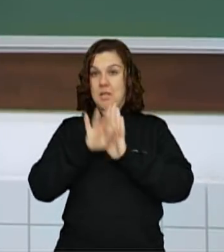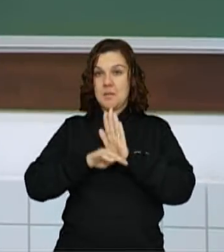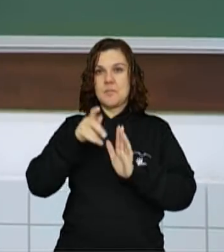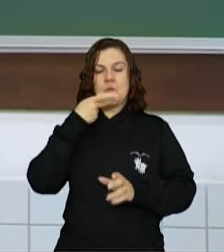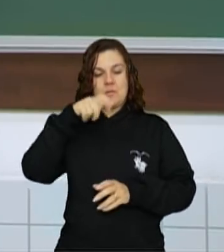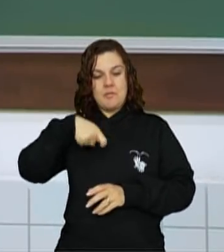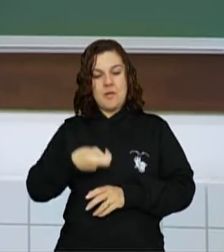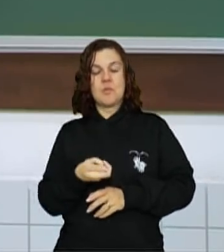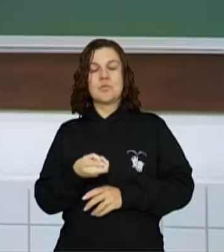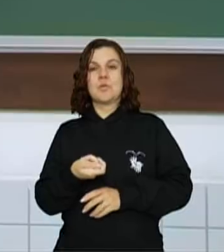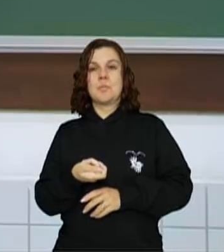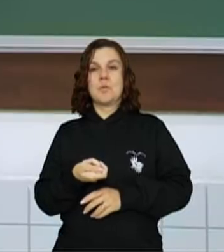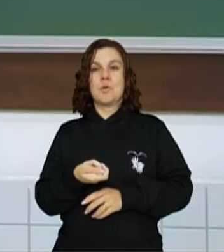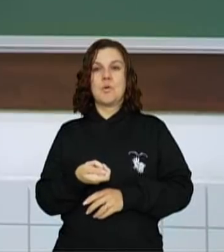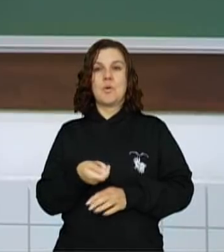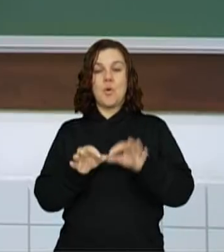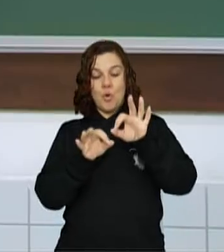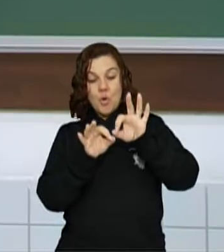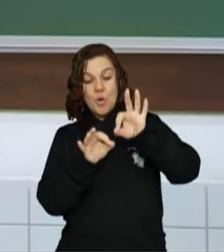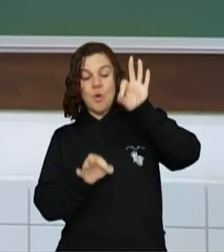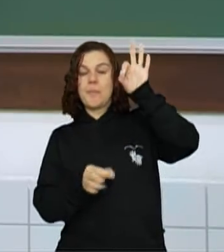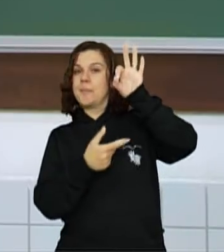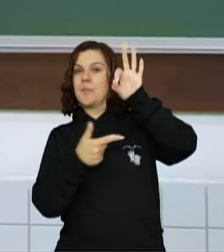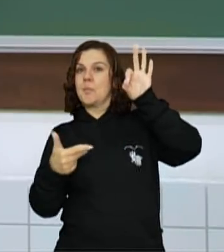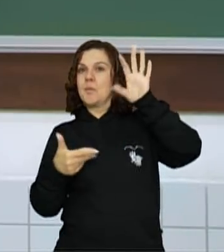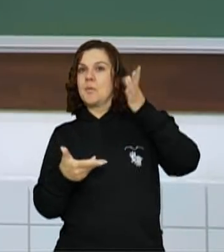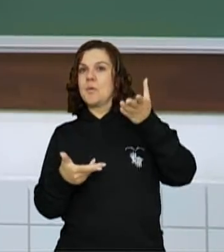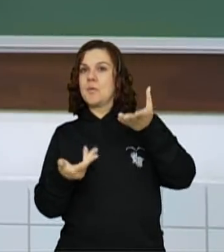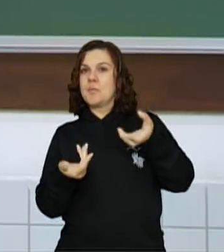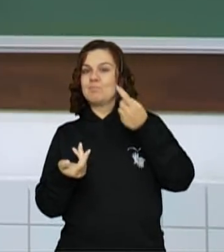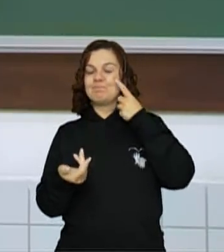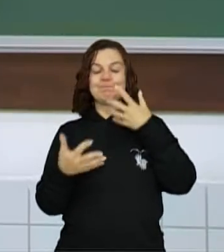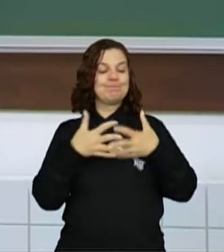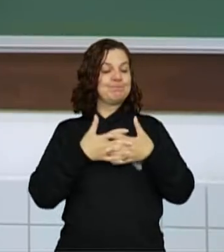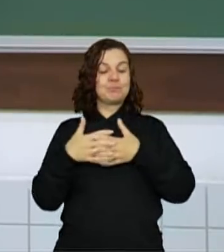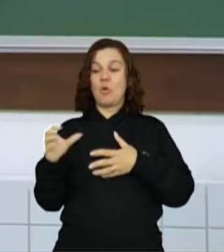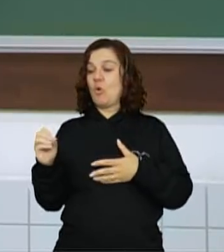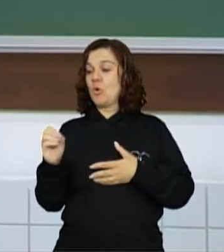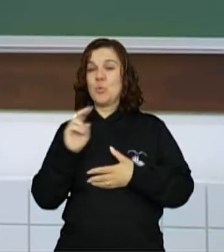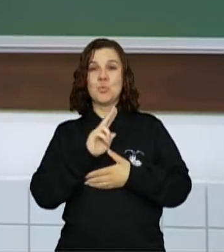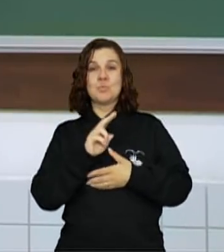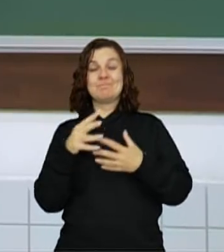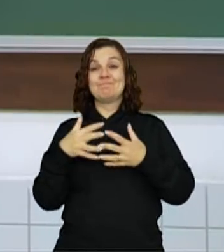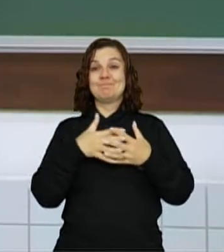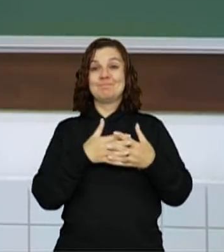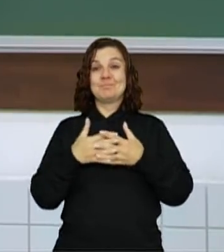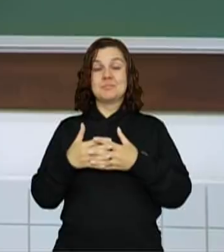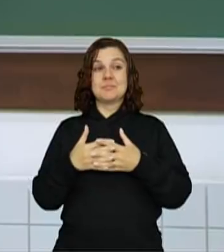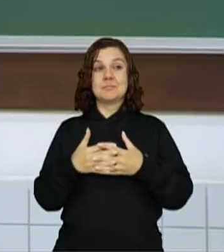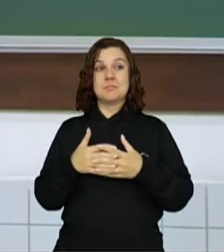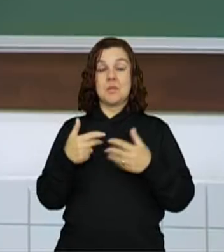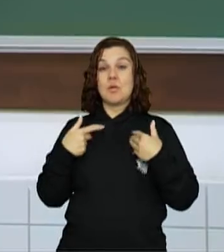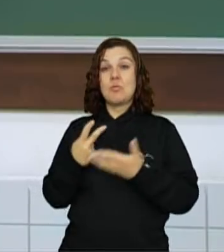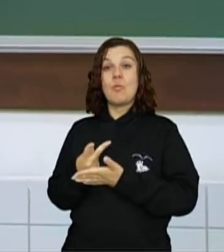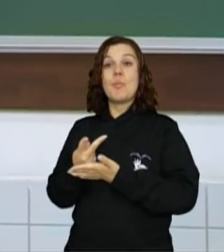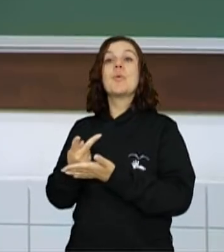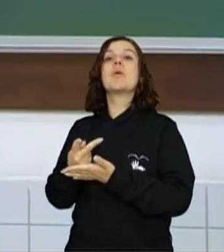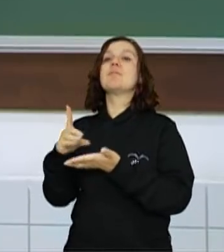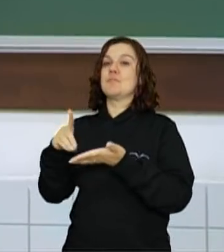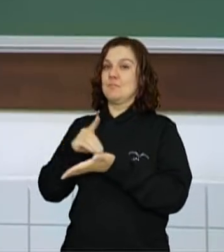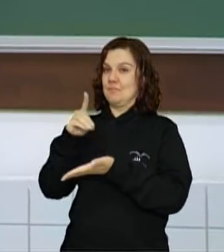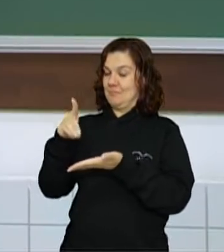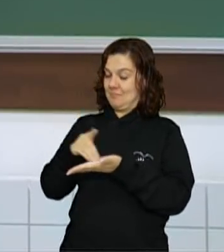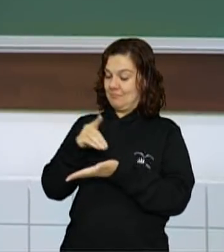falar sobre comprimento de alguma coisa, mas eu tenho dúvida. Quando eu tenho dúvida, eu devo recorrer